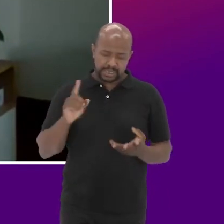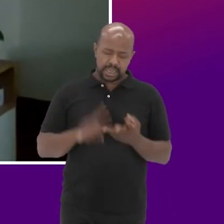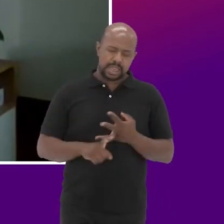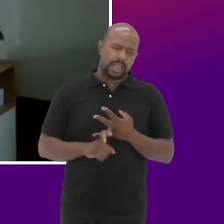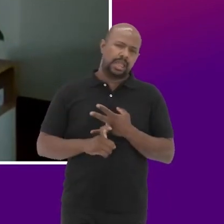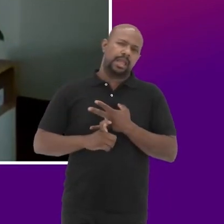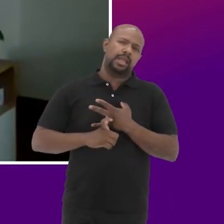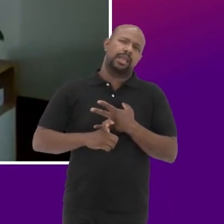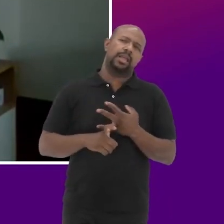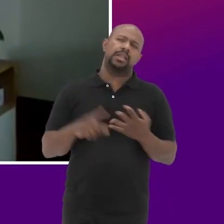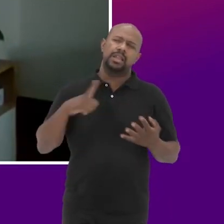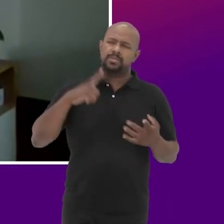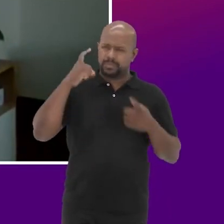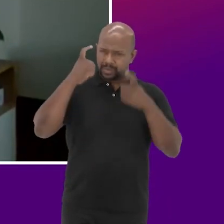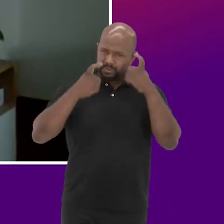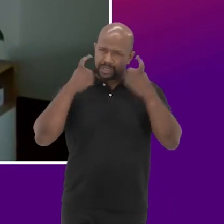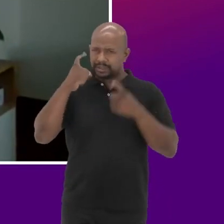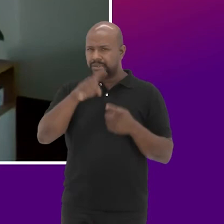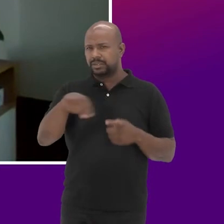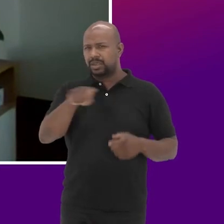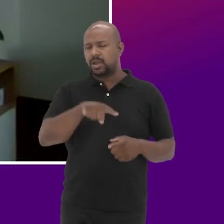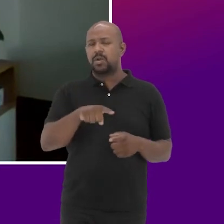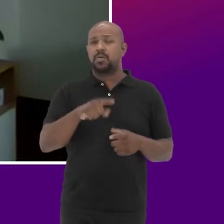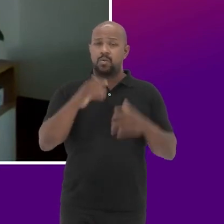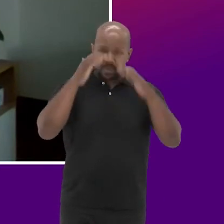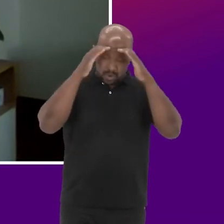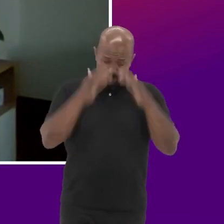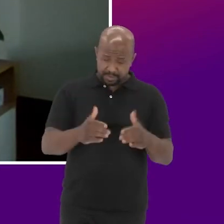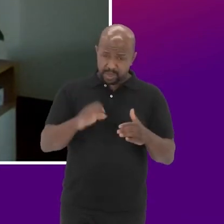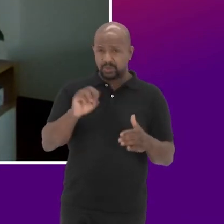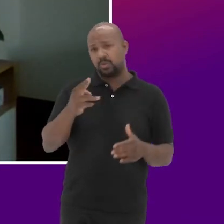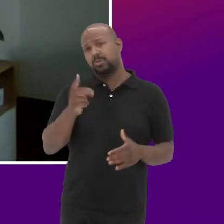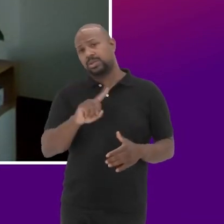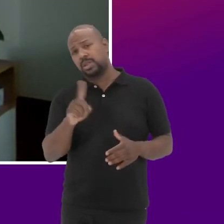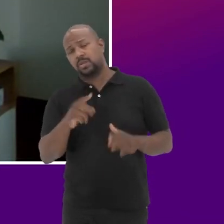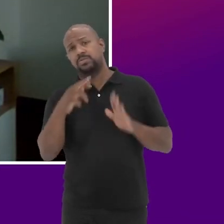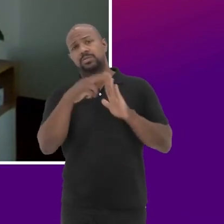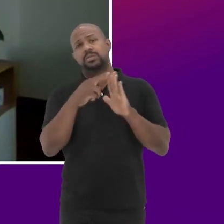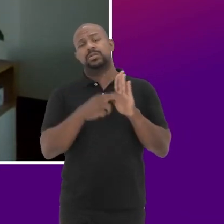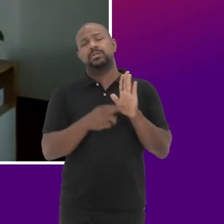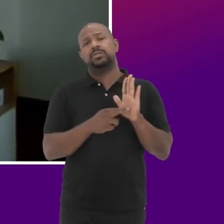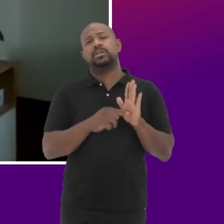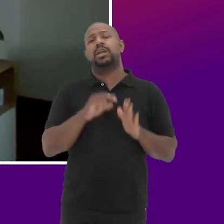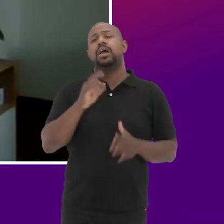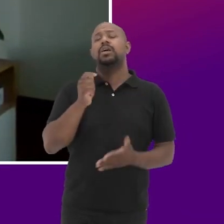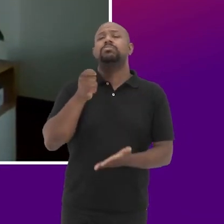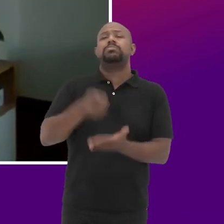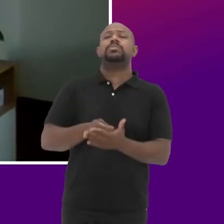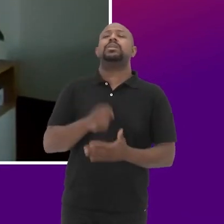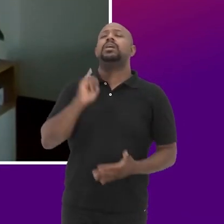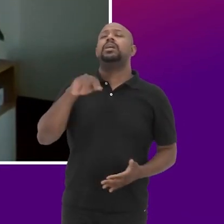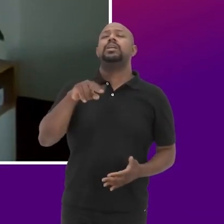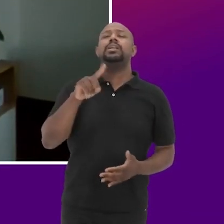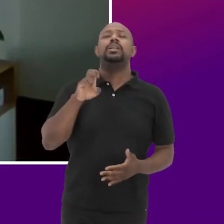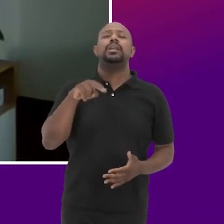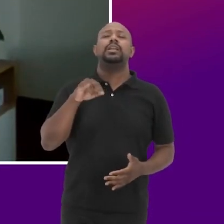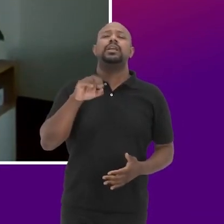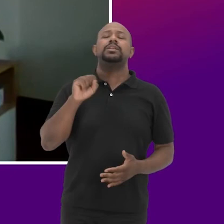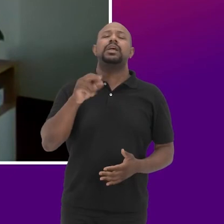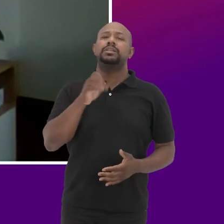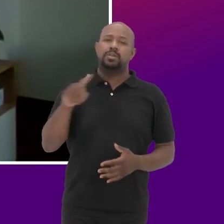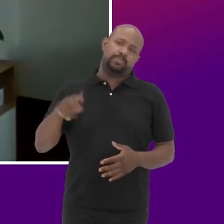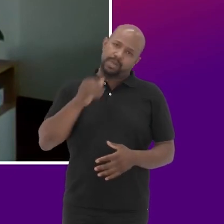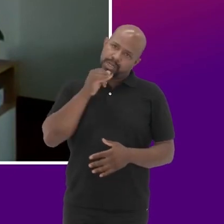disso, existe uma preocupação em relação ao cumprimento ou não do princípio indenizatório, que no caso